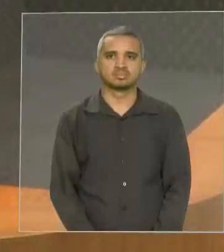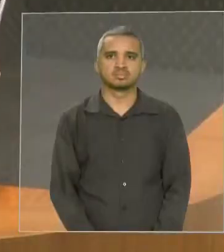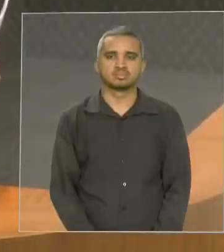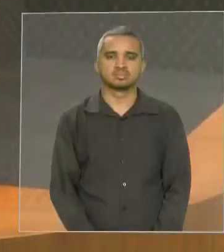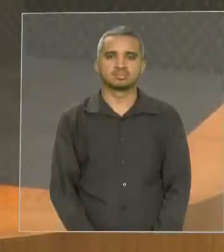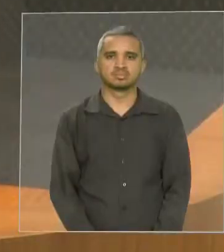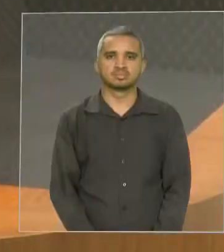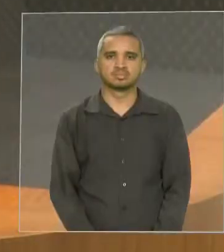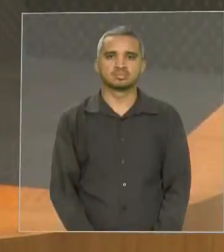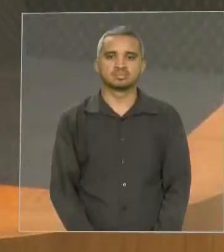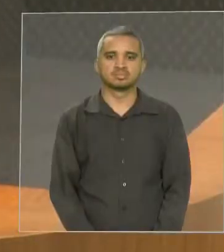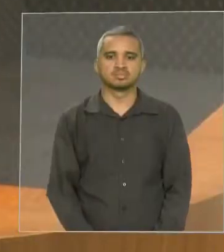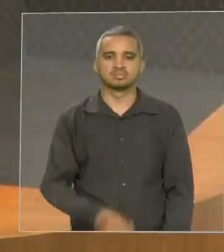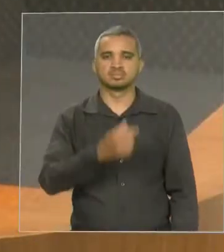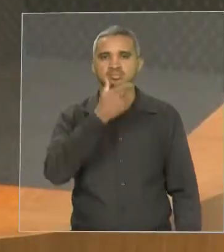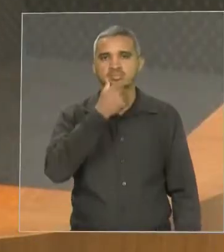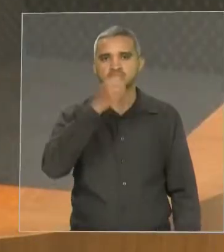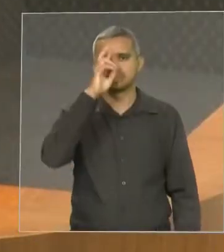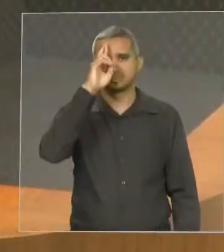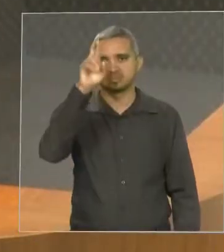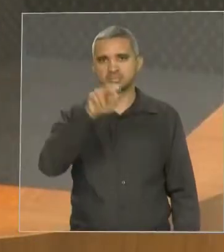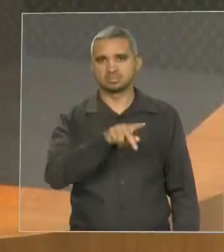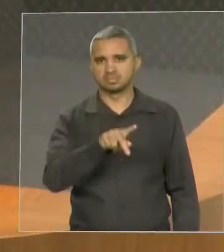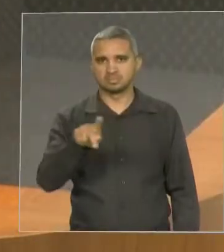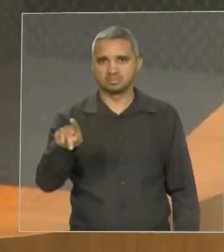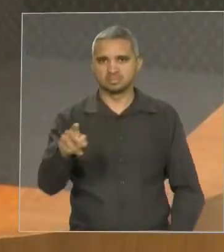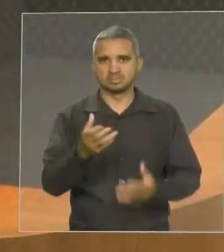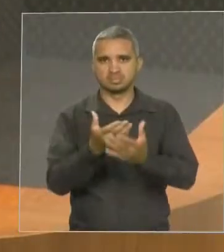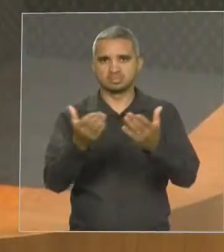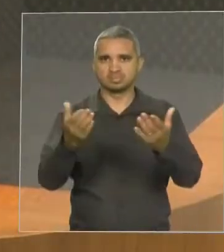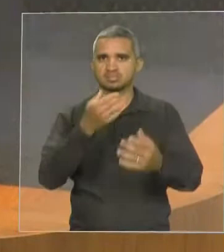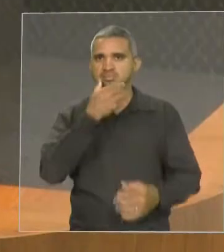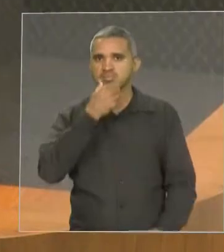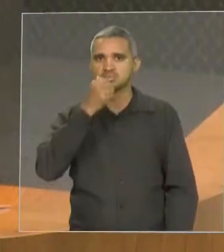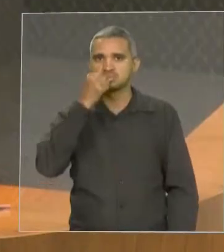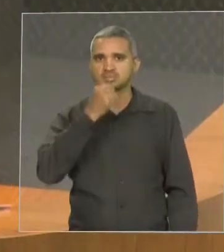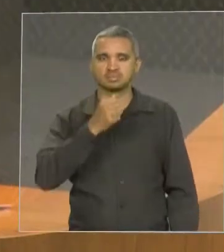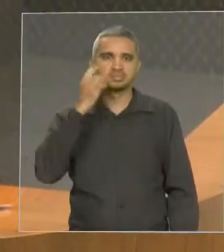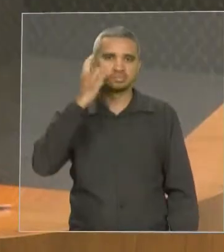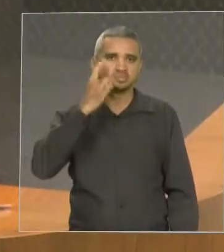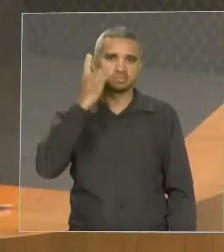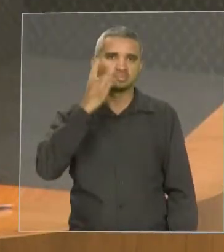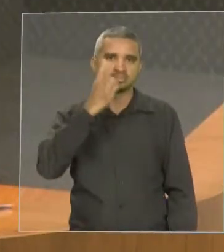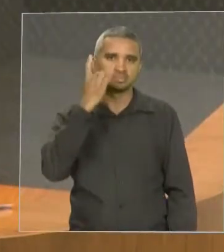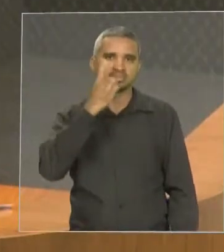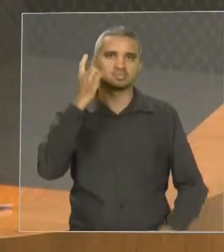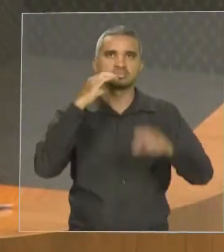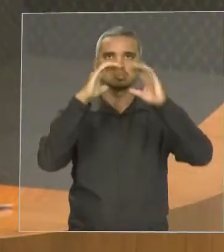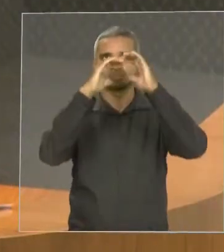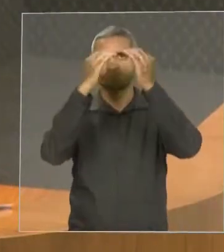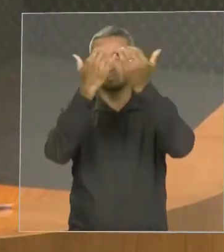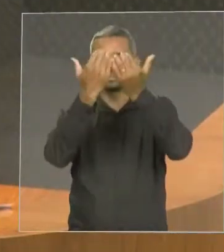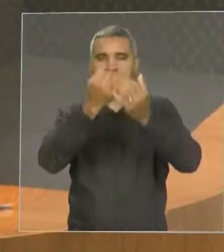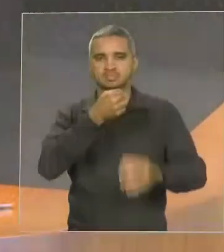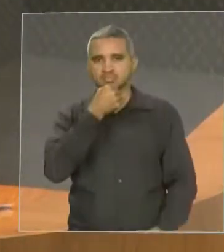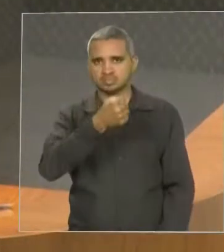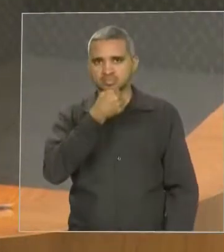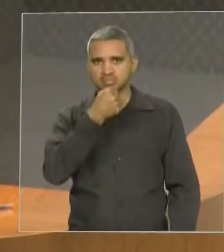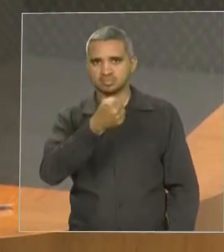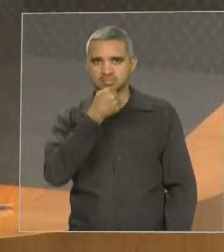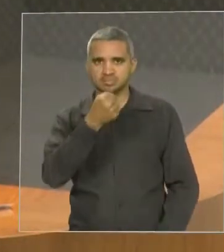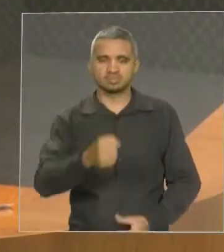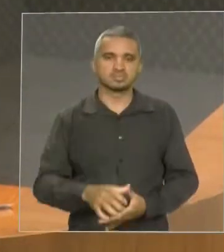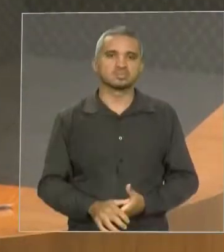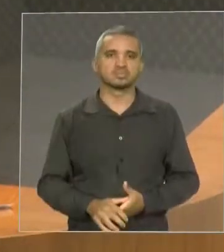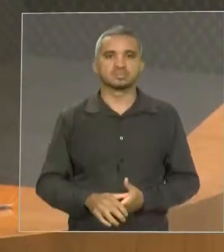Senhor presidente, senhoras e senhores deputados, galeria, imprensa,